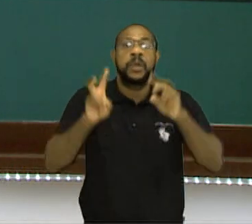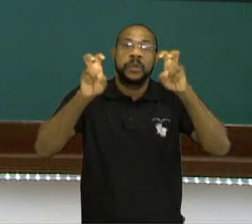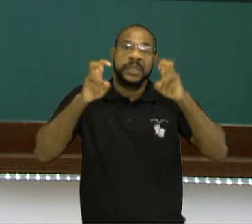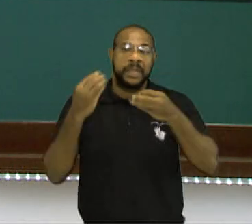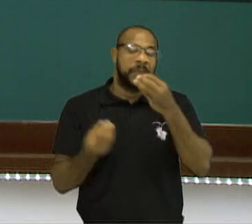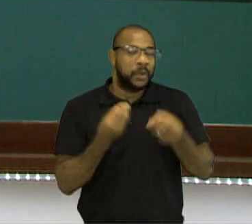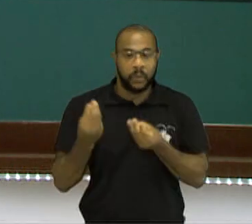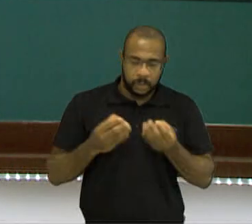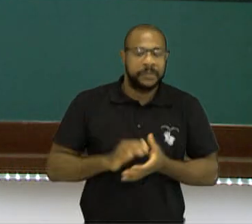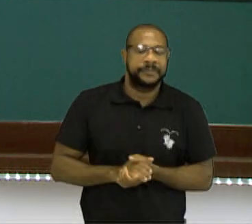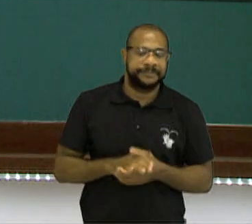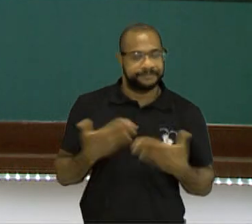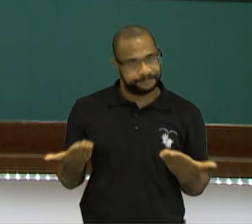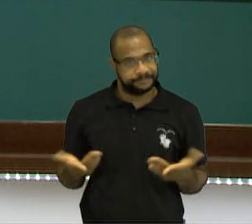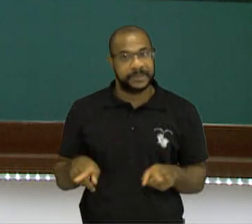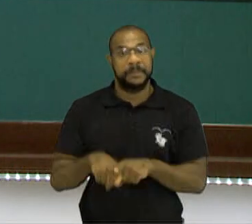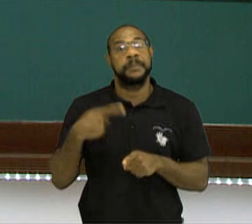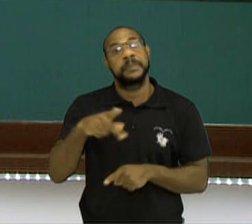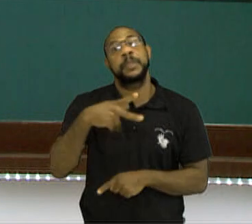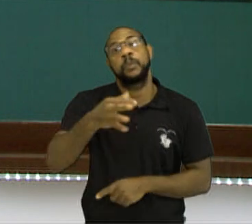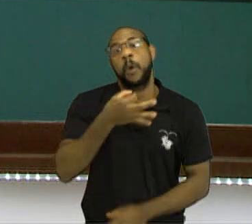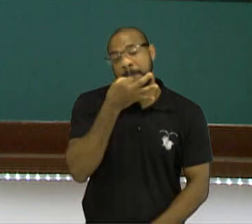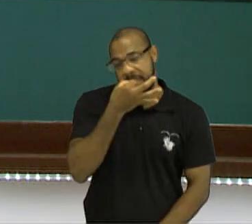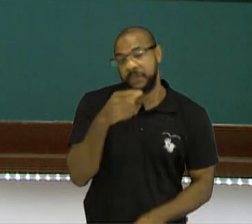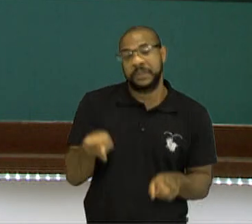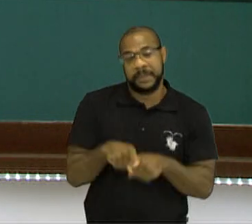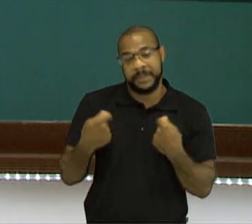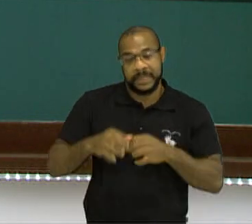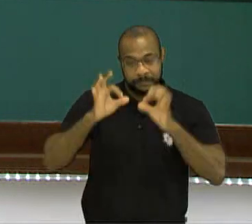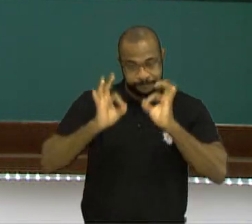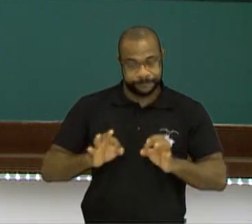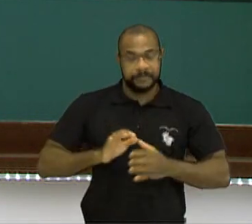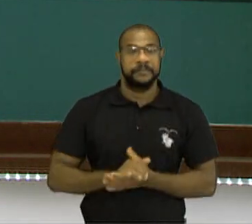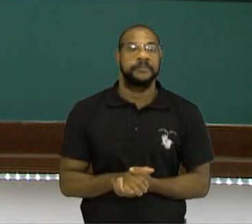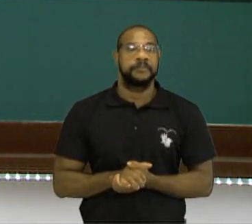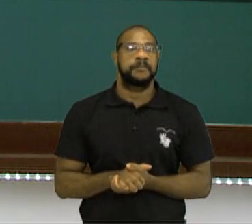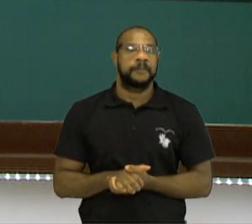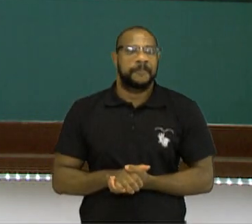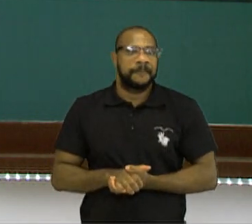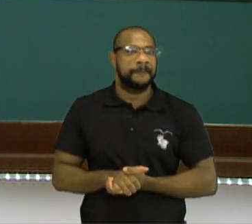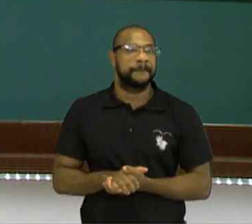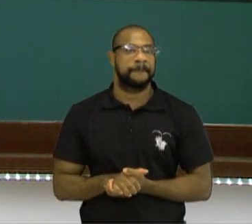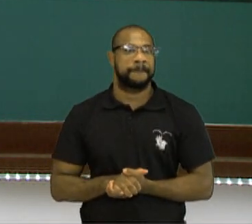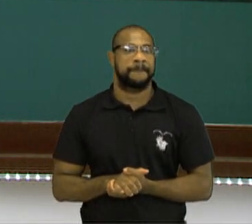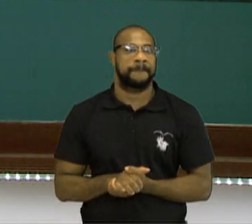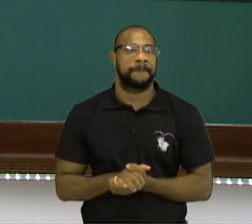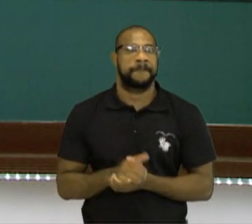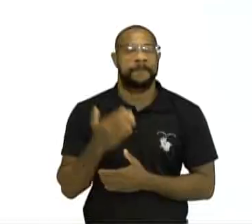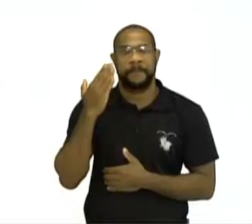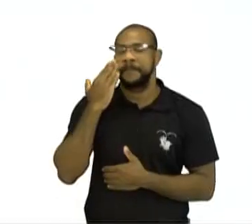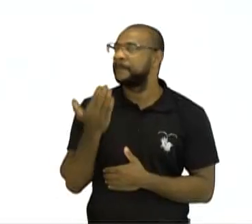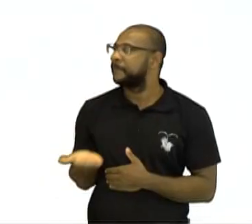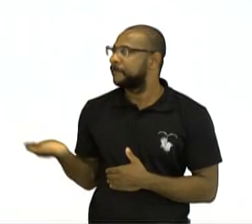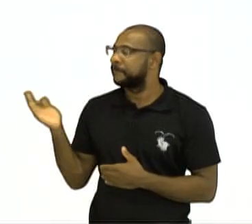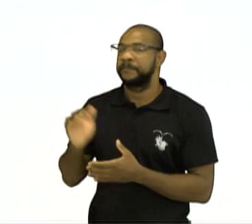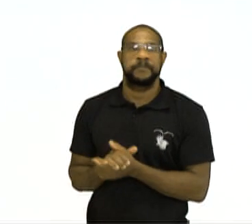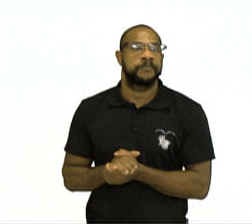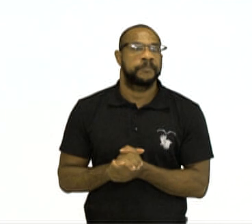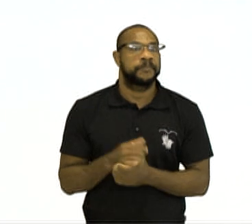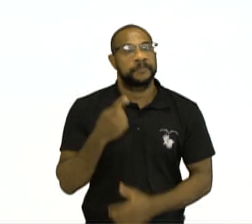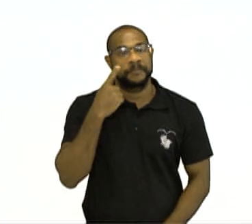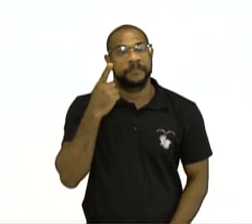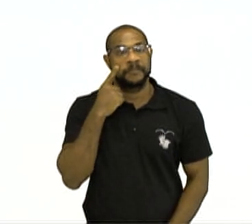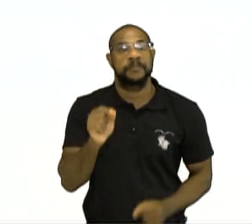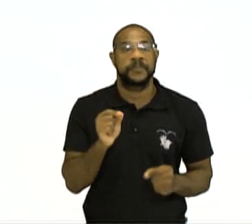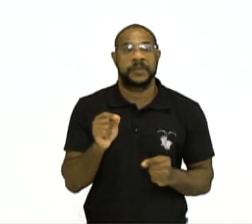seu posicionamento e quais os argumentos que já foram utilizados ali. Veja que no último parágrafo é retomada a